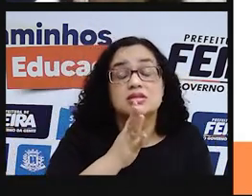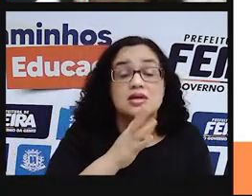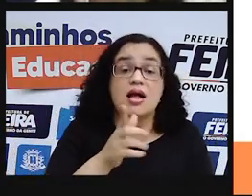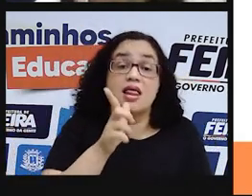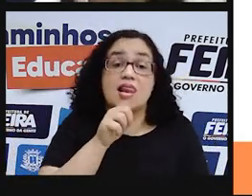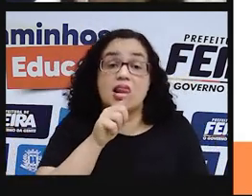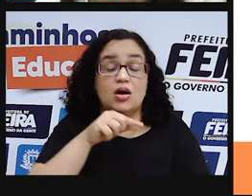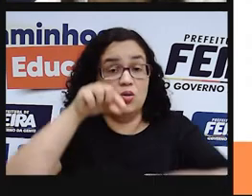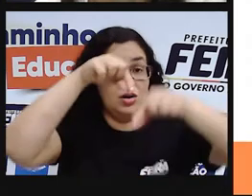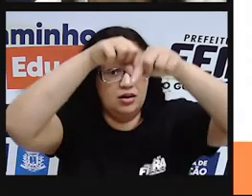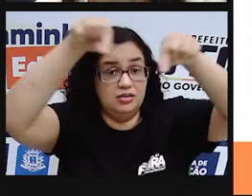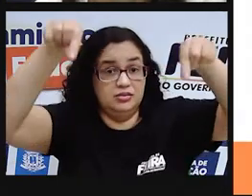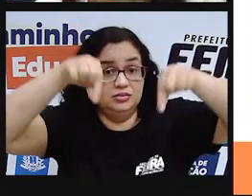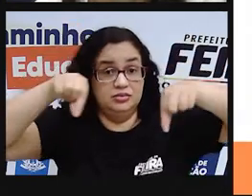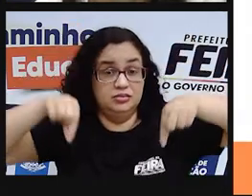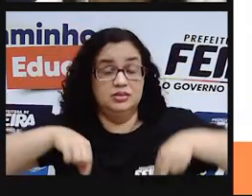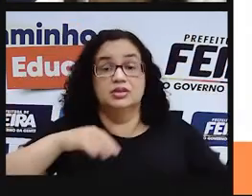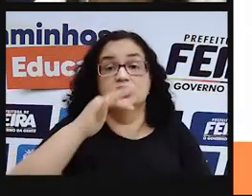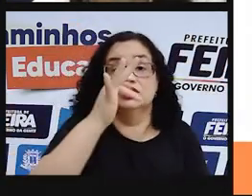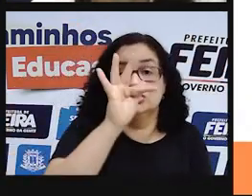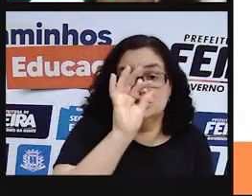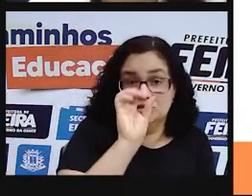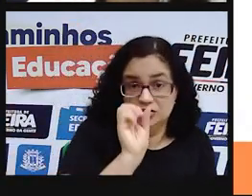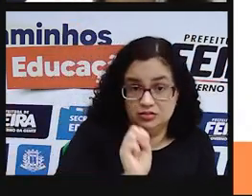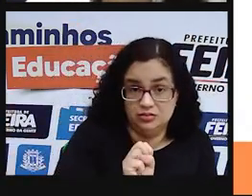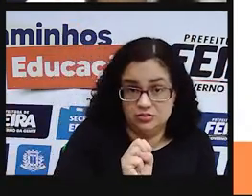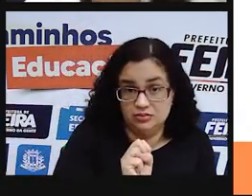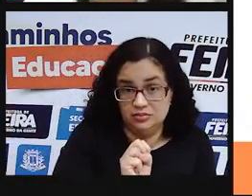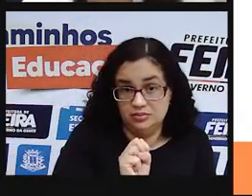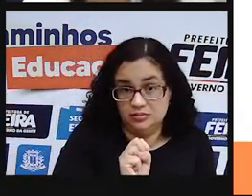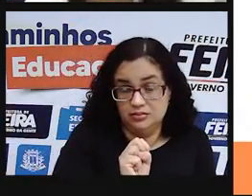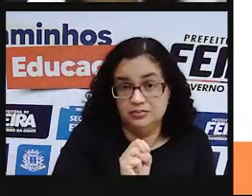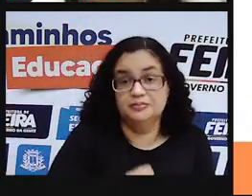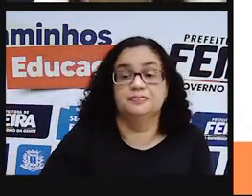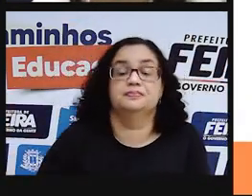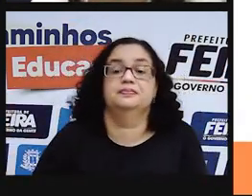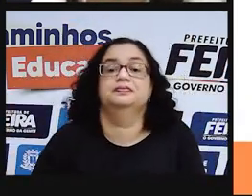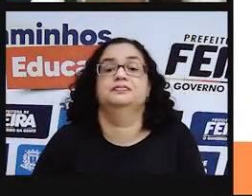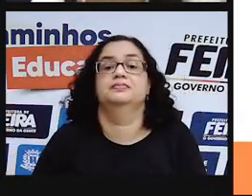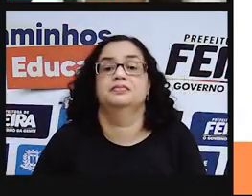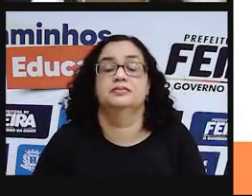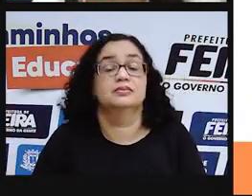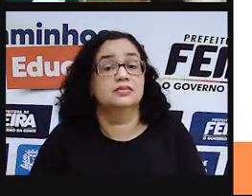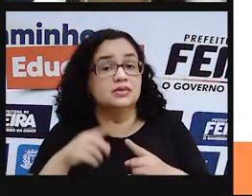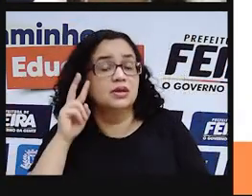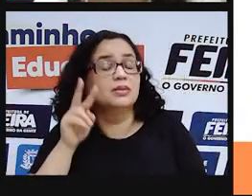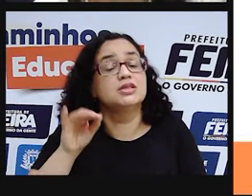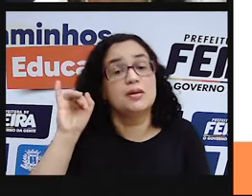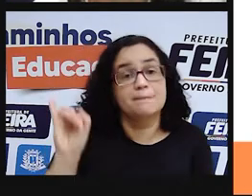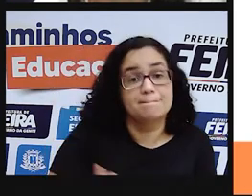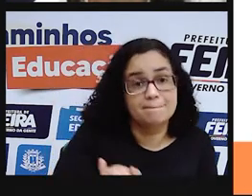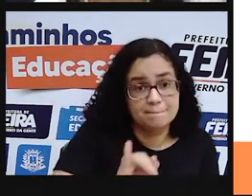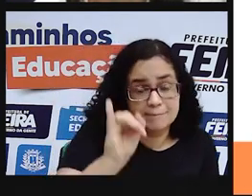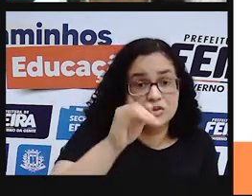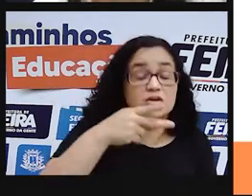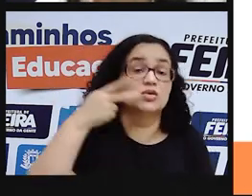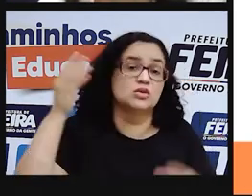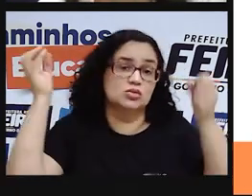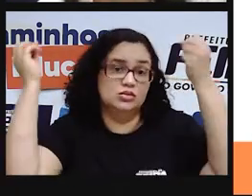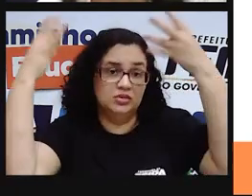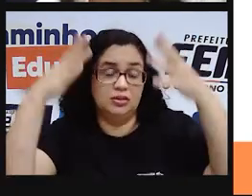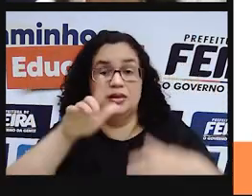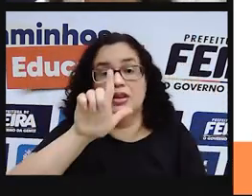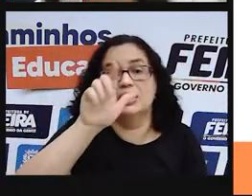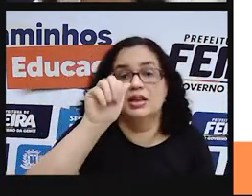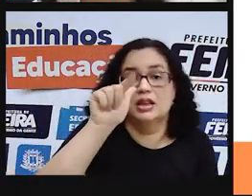pouquinho das Lagoas de feira vamos lá conhecer um pouquinho das nossas Lagoas e acho muito importante a gente falar de